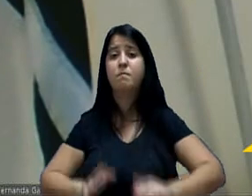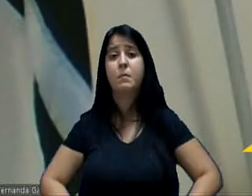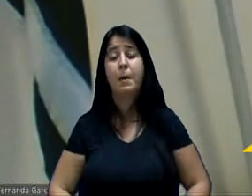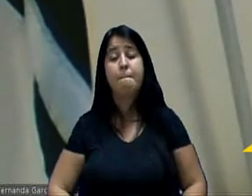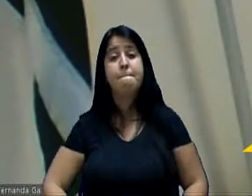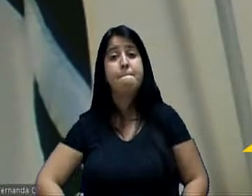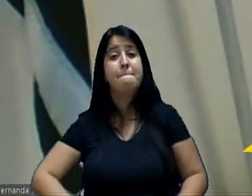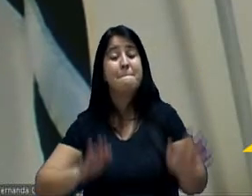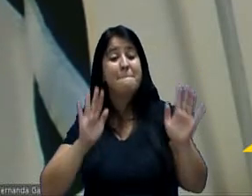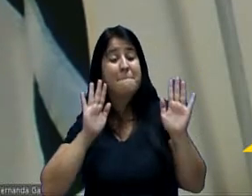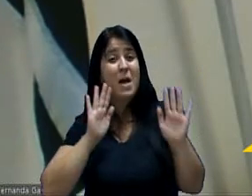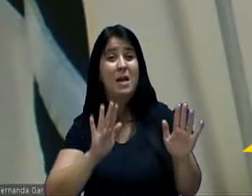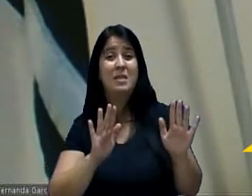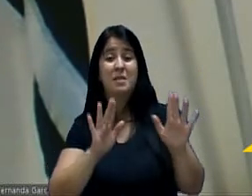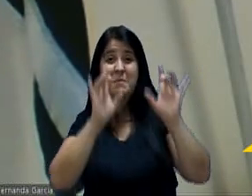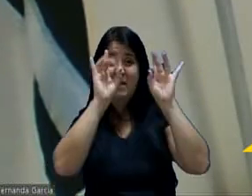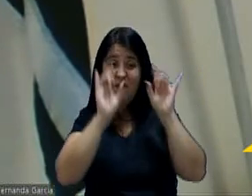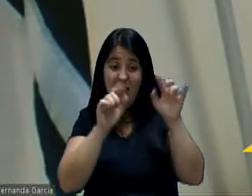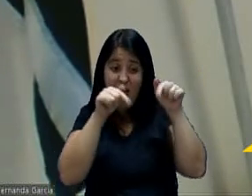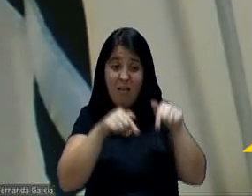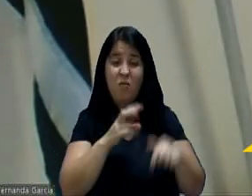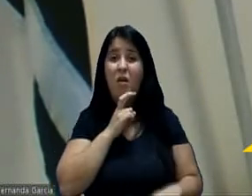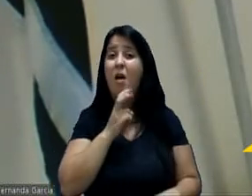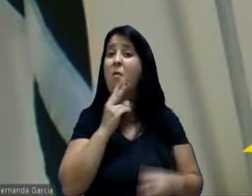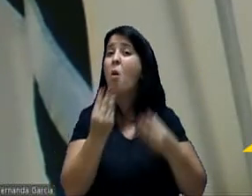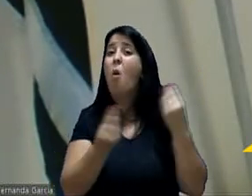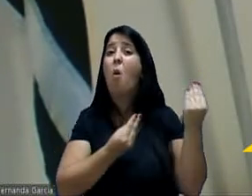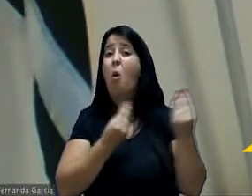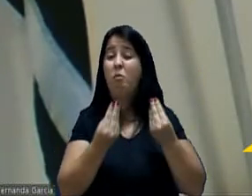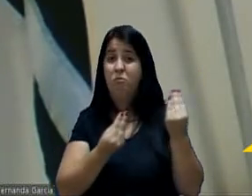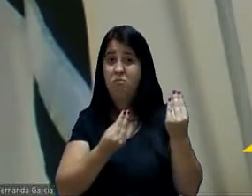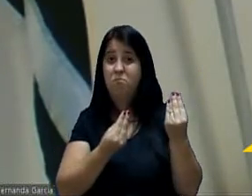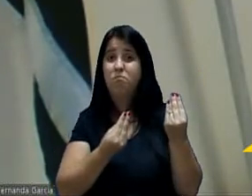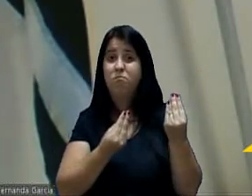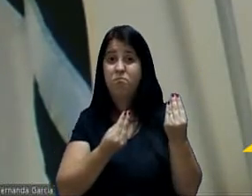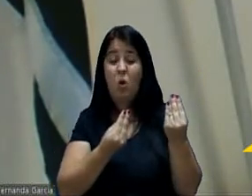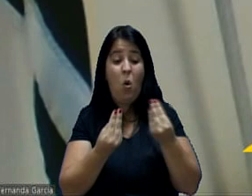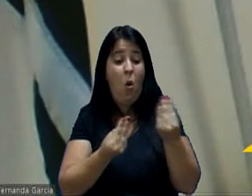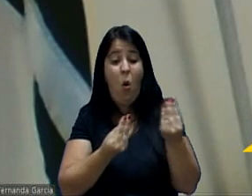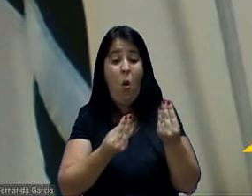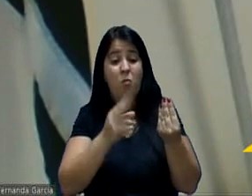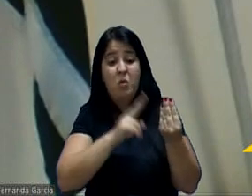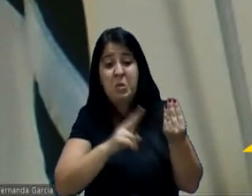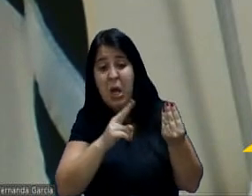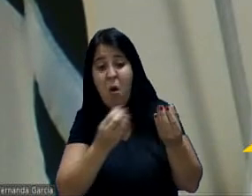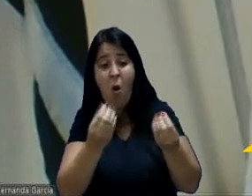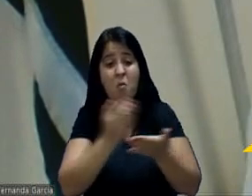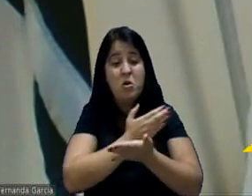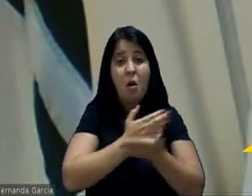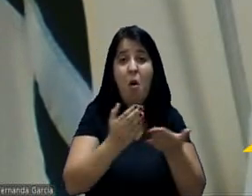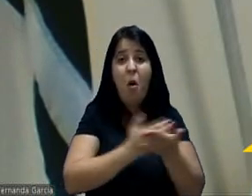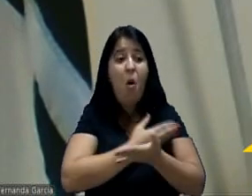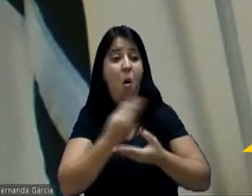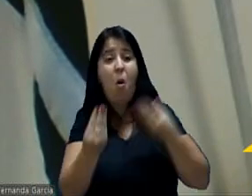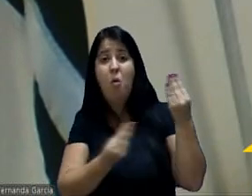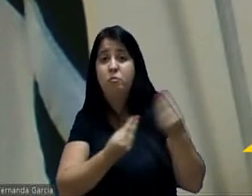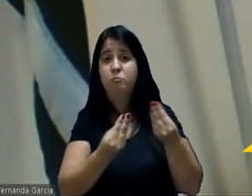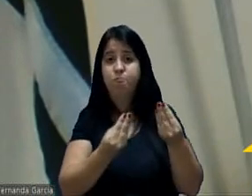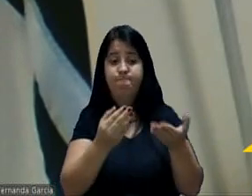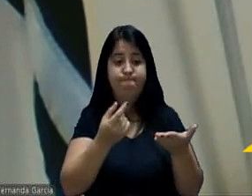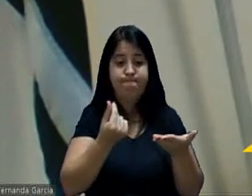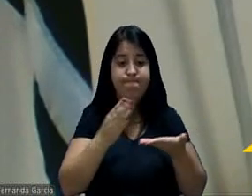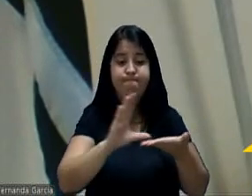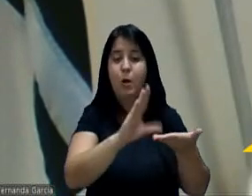mas especificamente em Sorocaba, de que forma que está sendo usada, né? De que forma que será usado esse